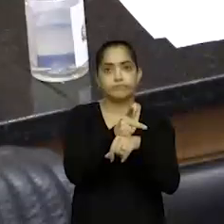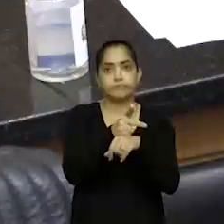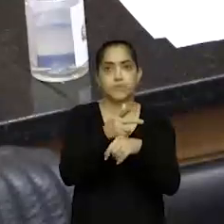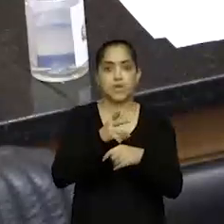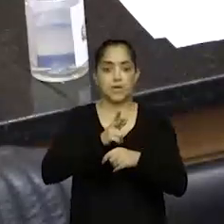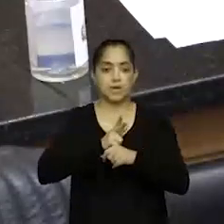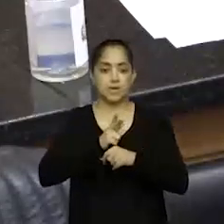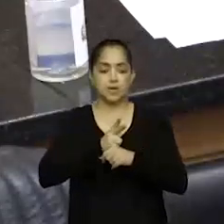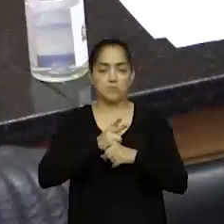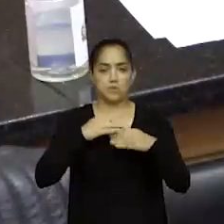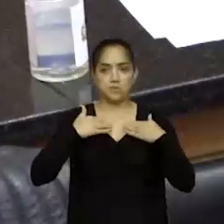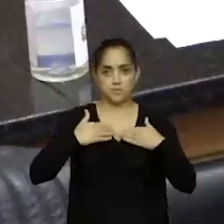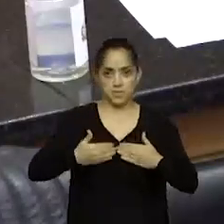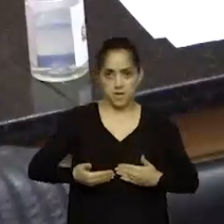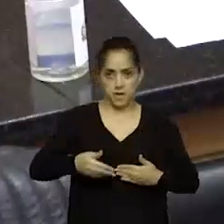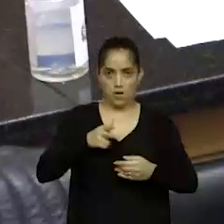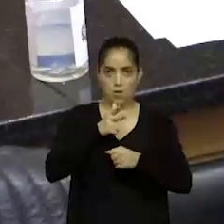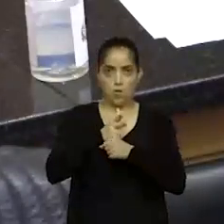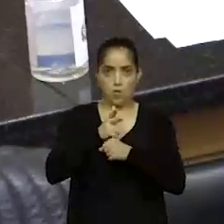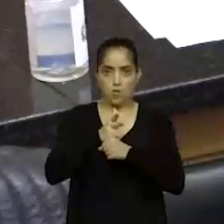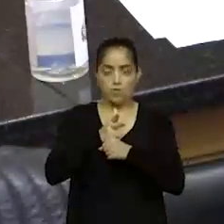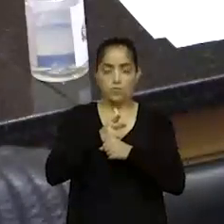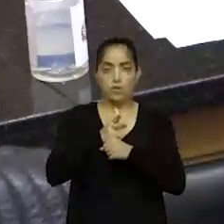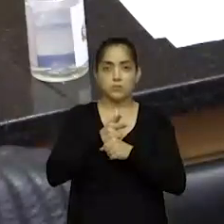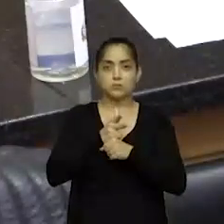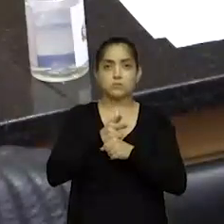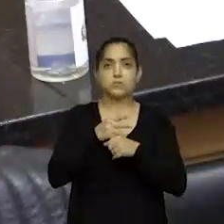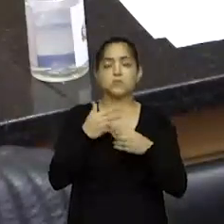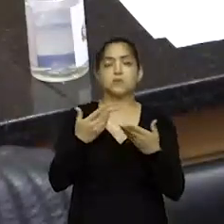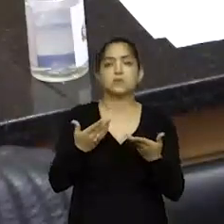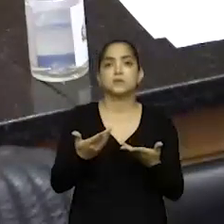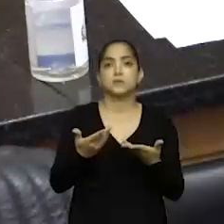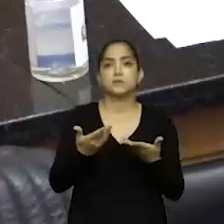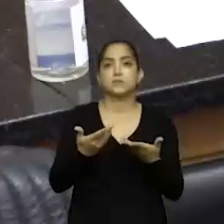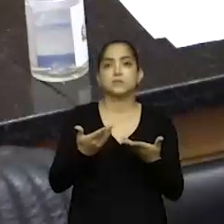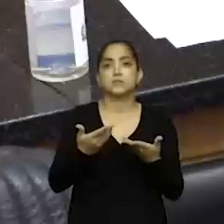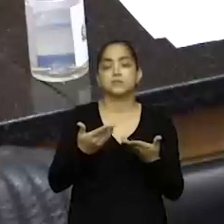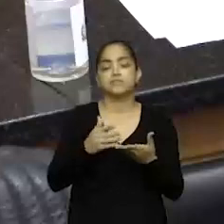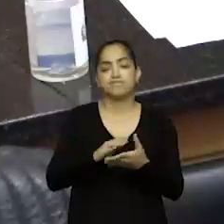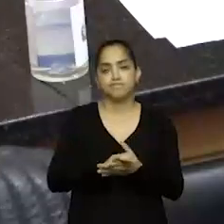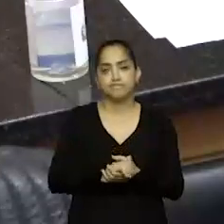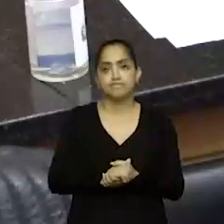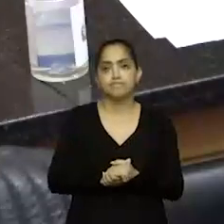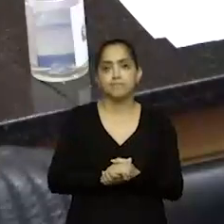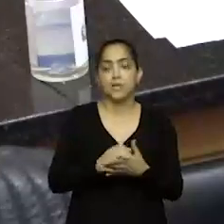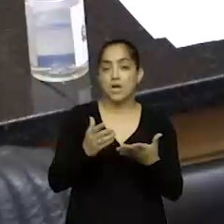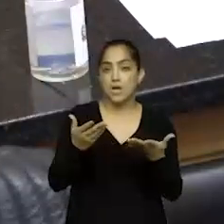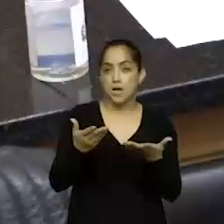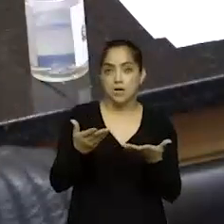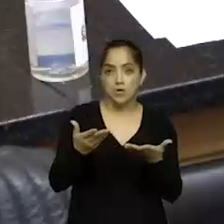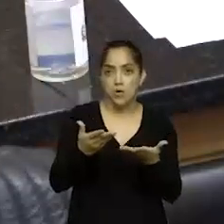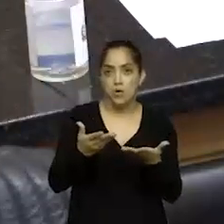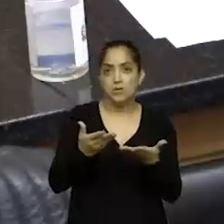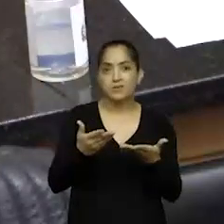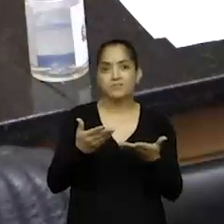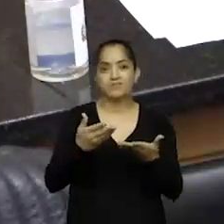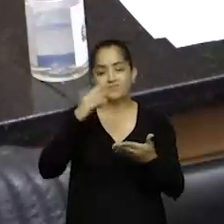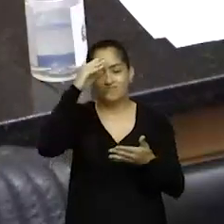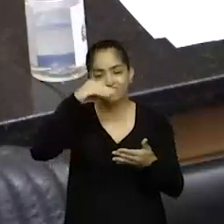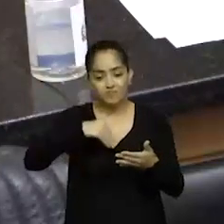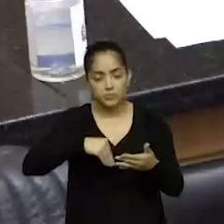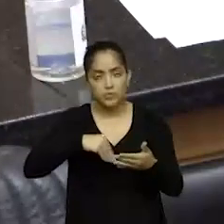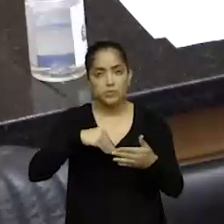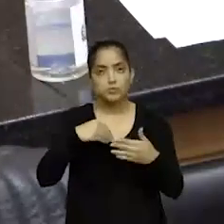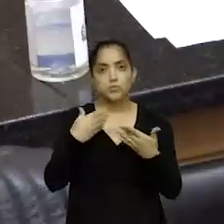praças e de alguns que trabalham na rua, e foi embora. Aí só serve para desmotivar a tropa esse